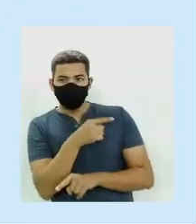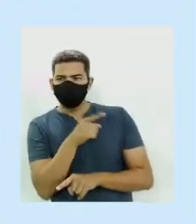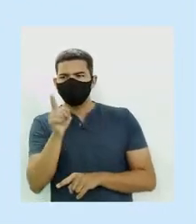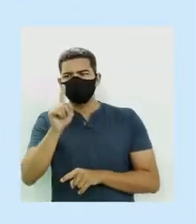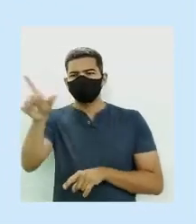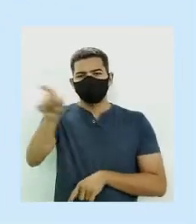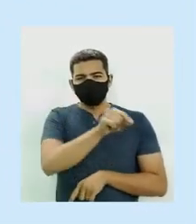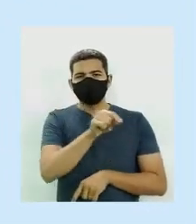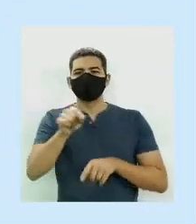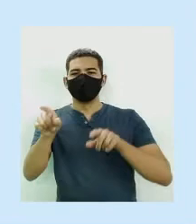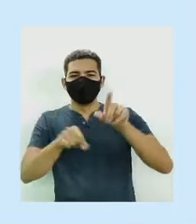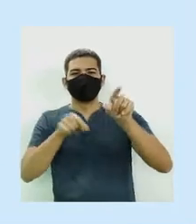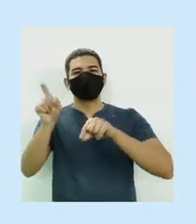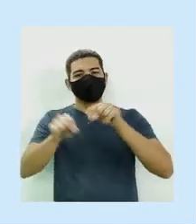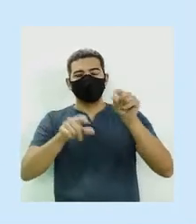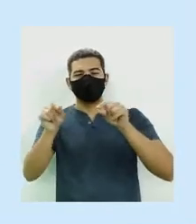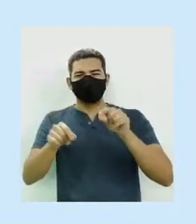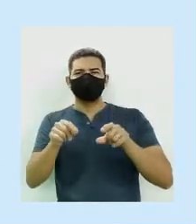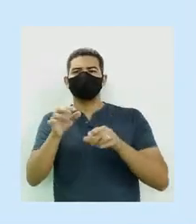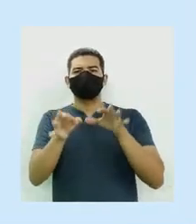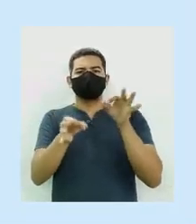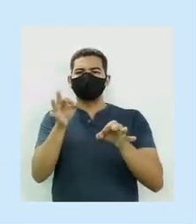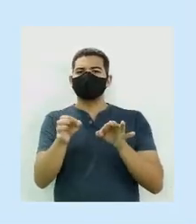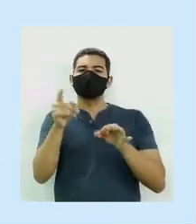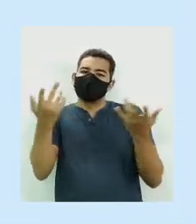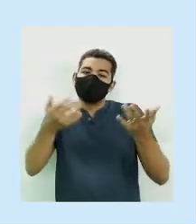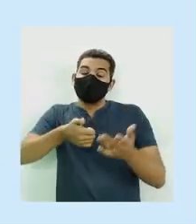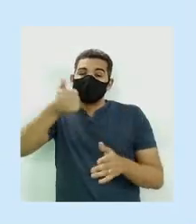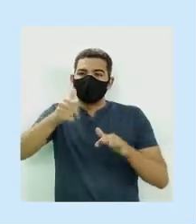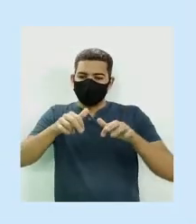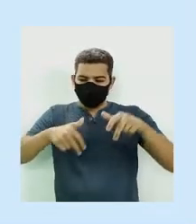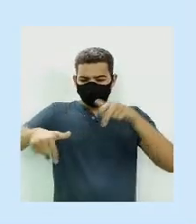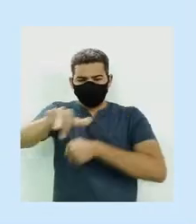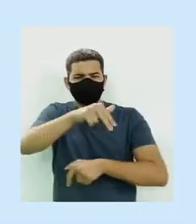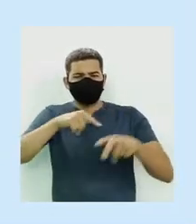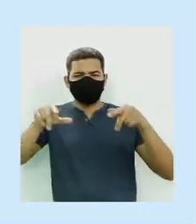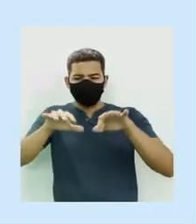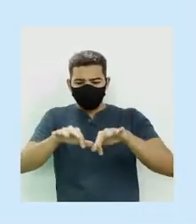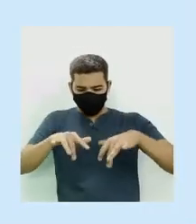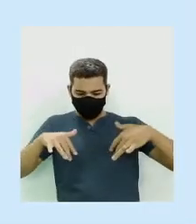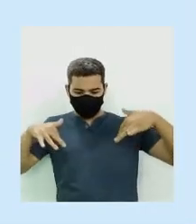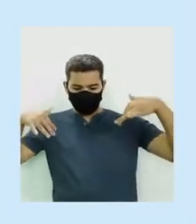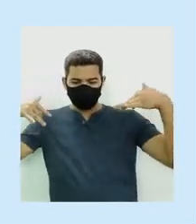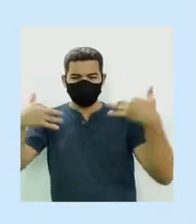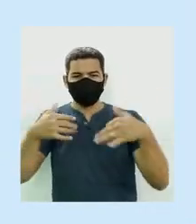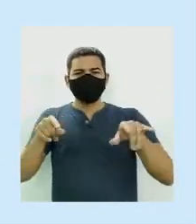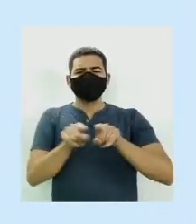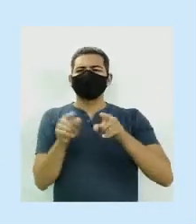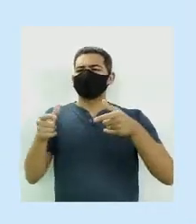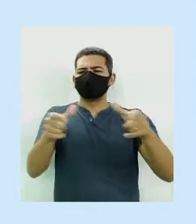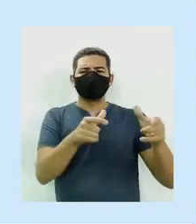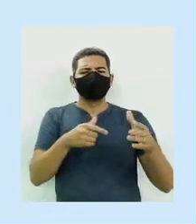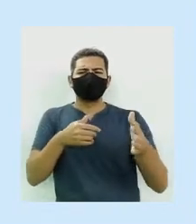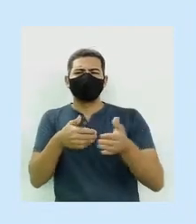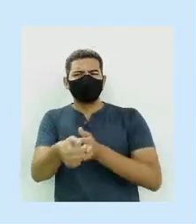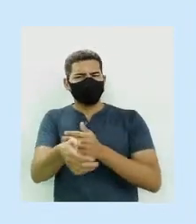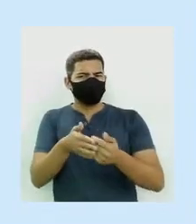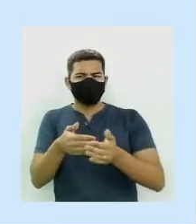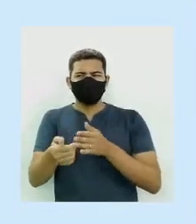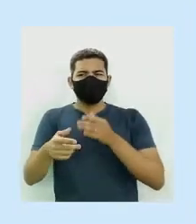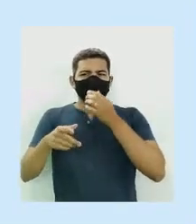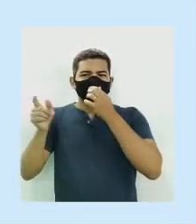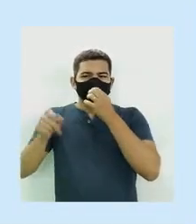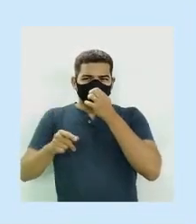Por isso que é tão interessante que a gente faça isso a céu aberto, em lugares inusitados, que atinjam o